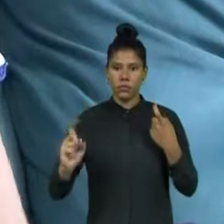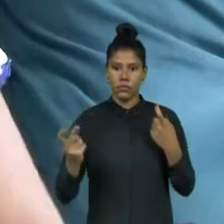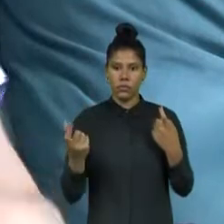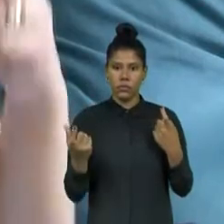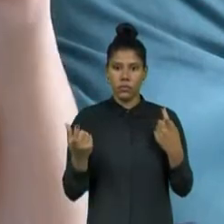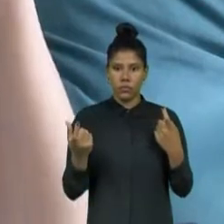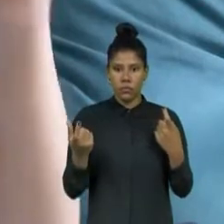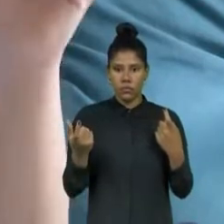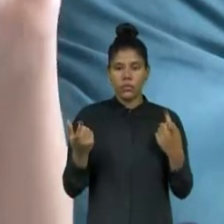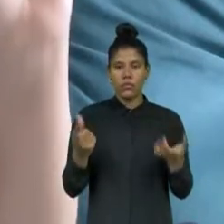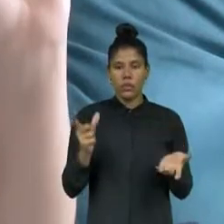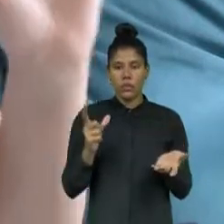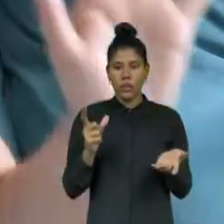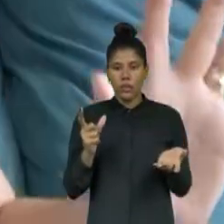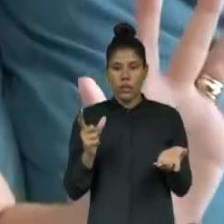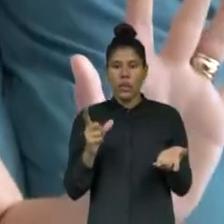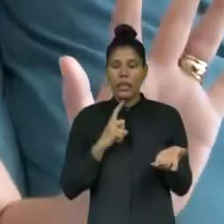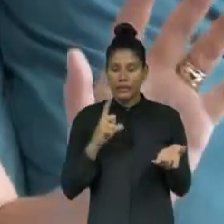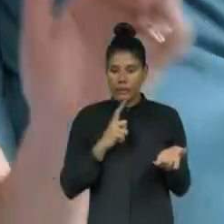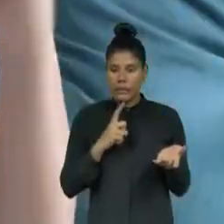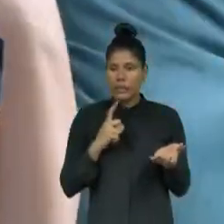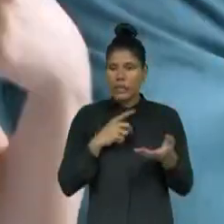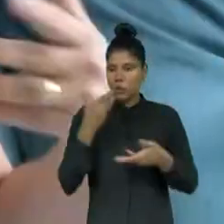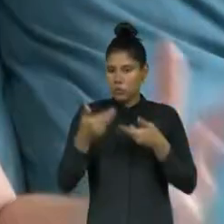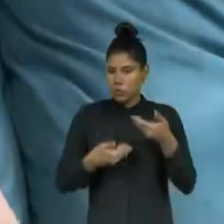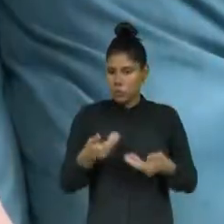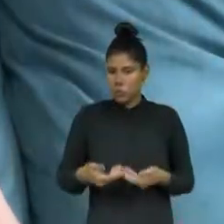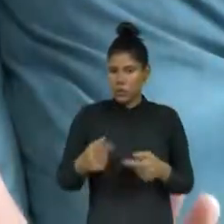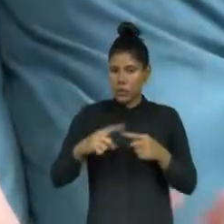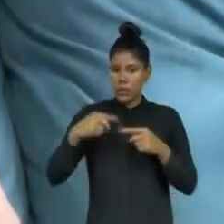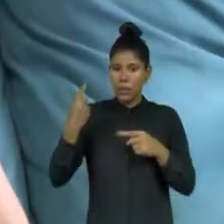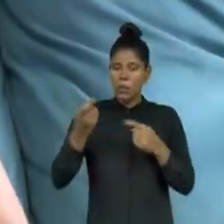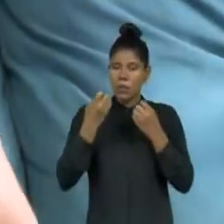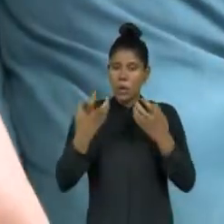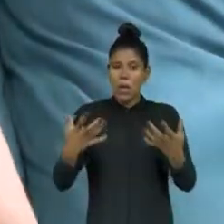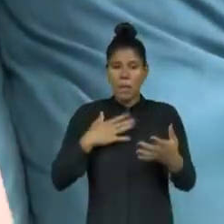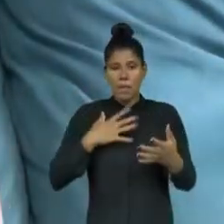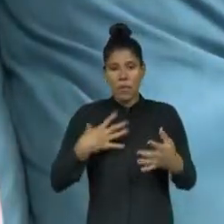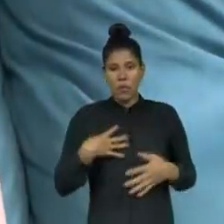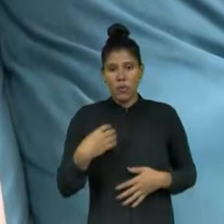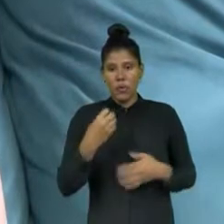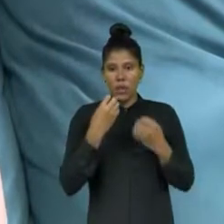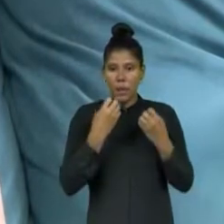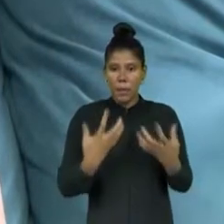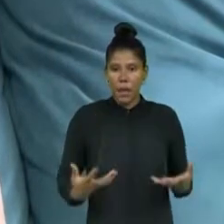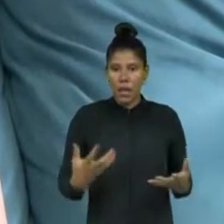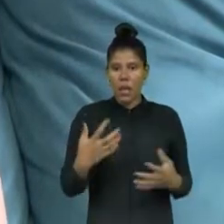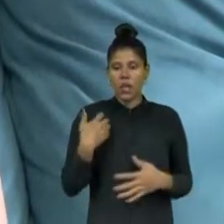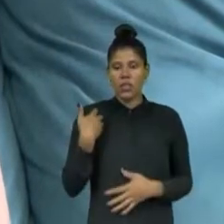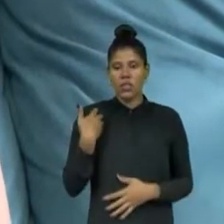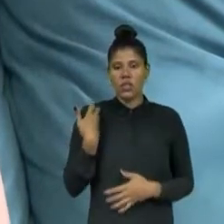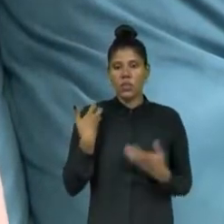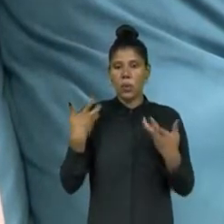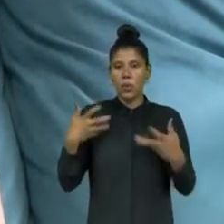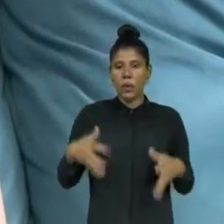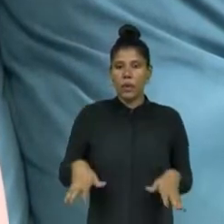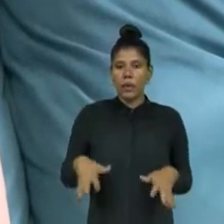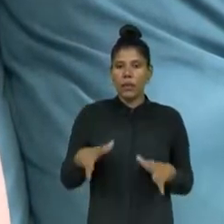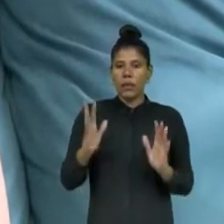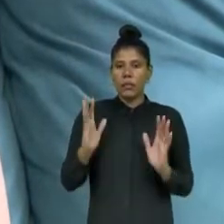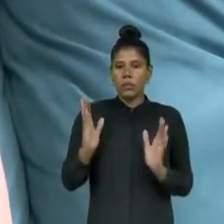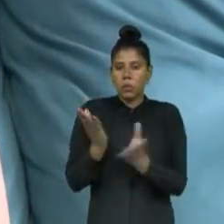deixou nenhuma sequela, digamos assim, física. Meu filho estava bem, estava tudo bem, então a gente não quis comprar essa briga, porque eu